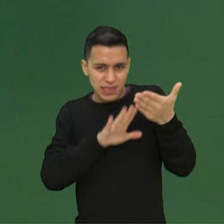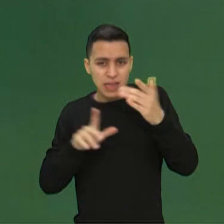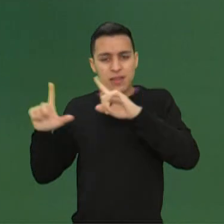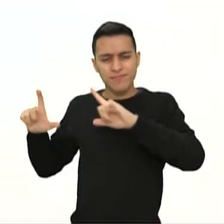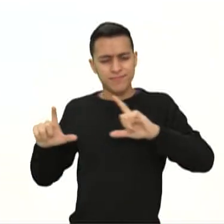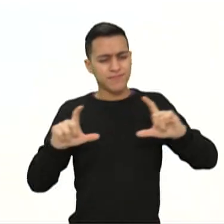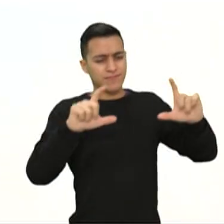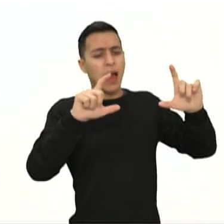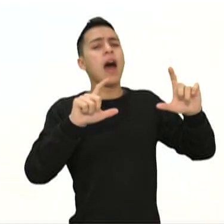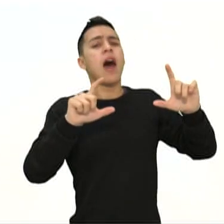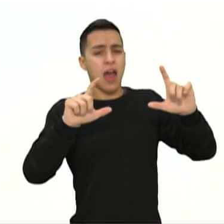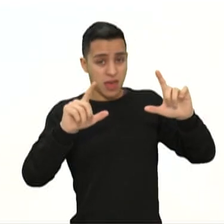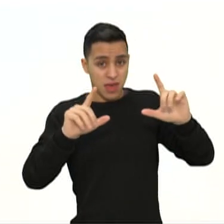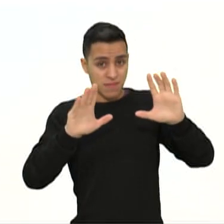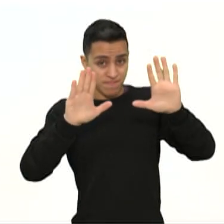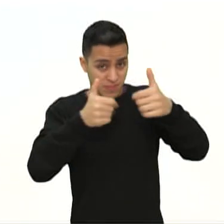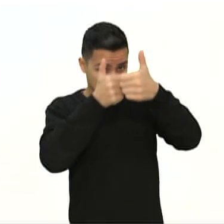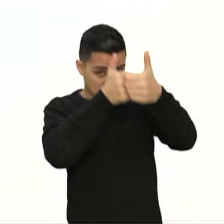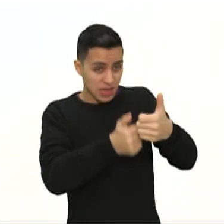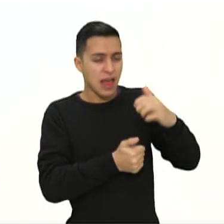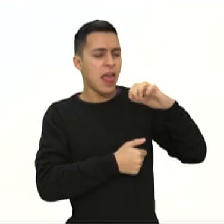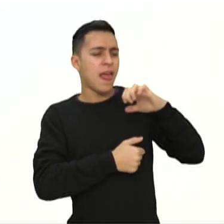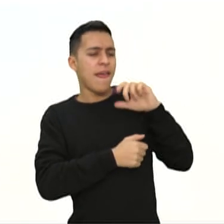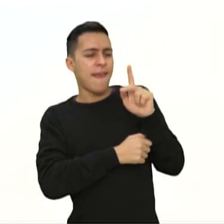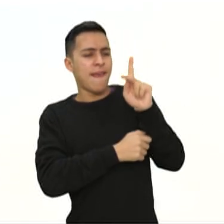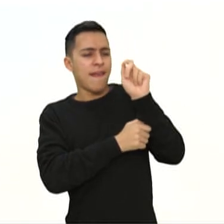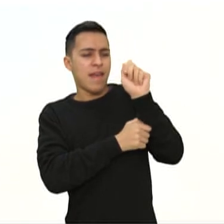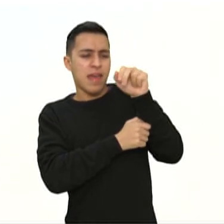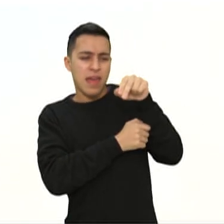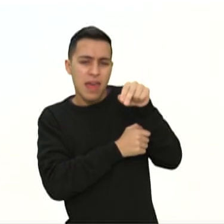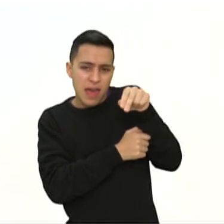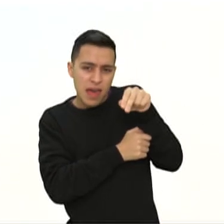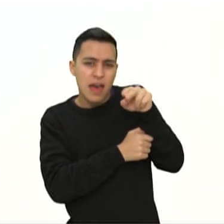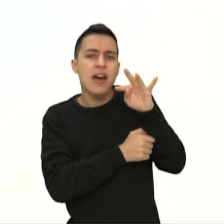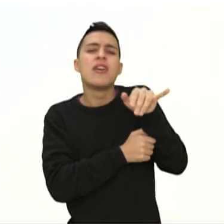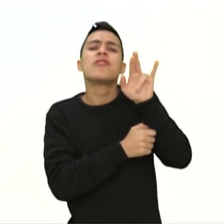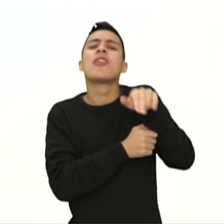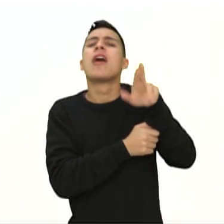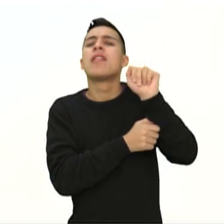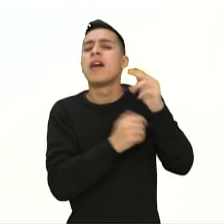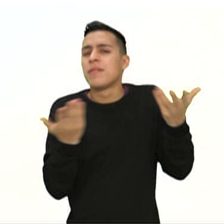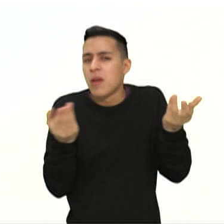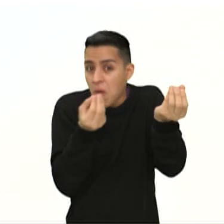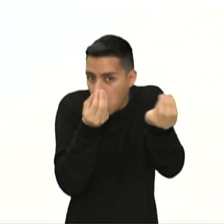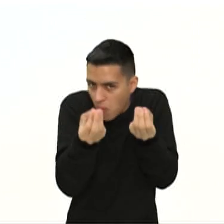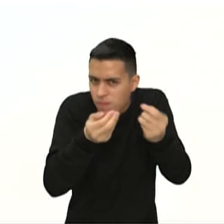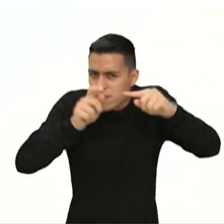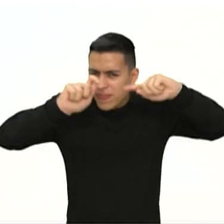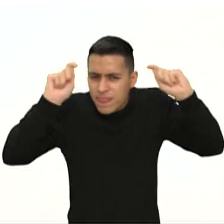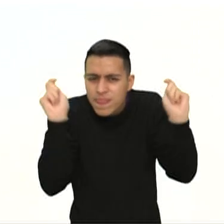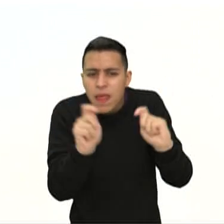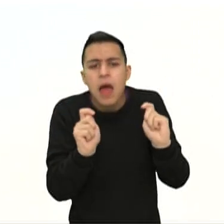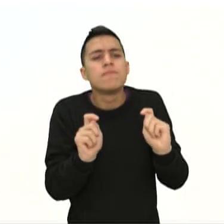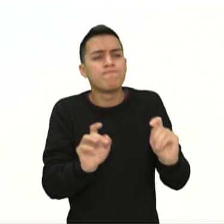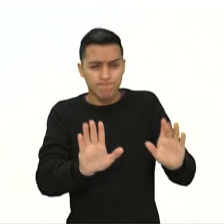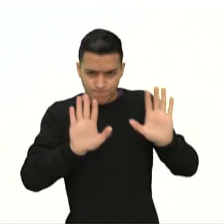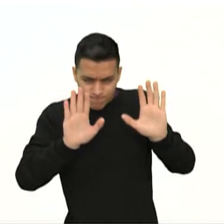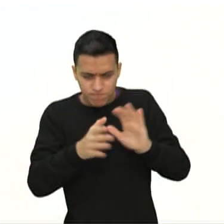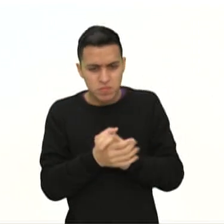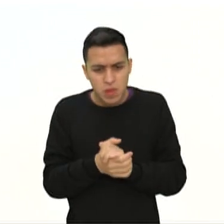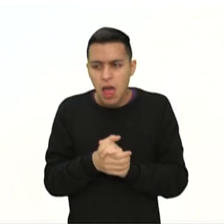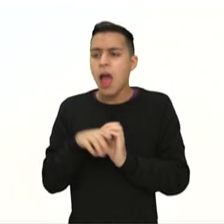da ética kantiana, né, na ética kantiana, como podemos determinar uma